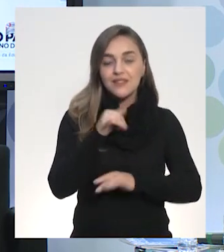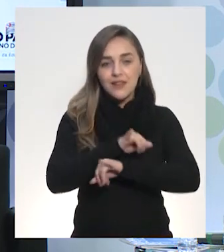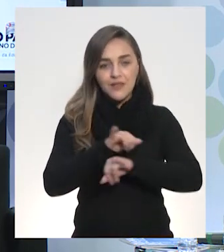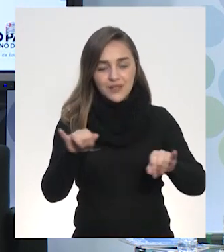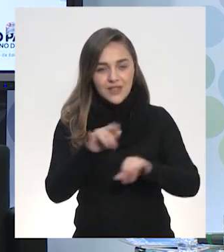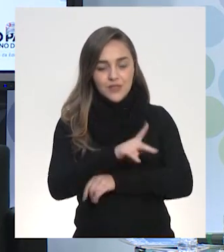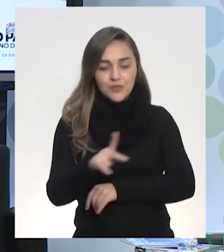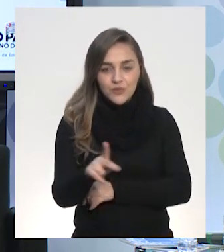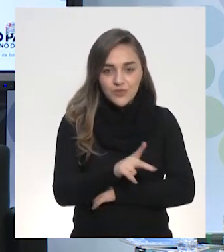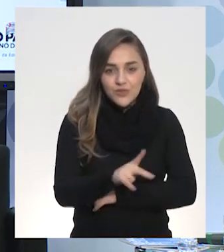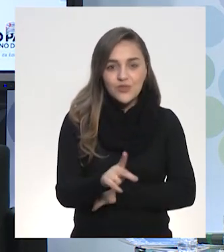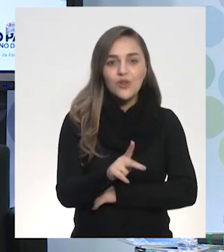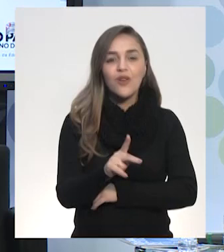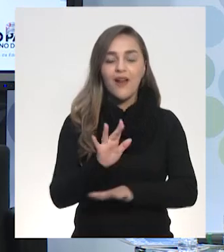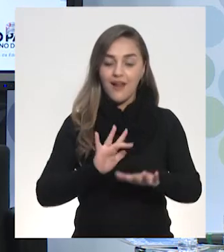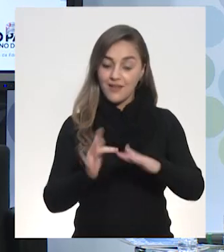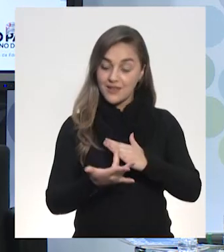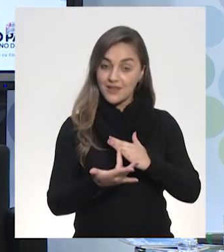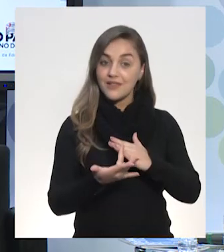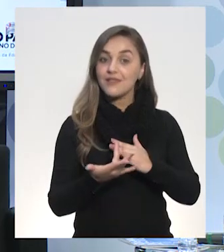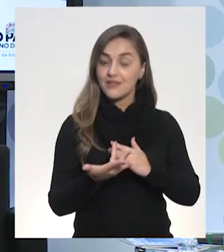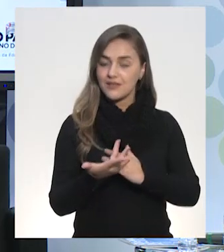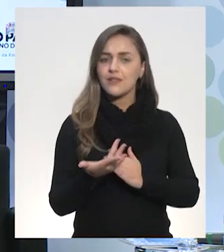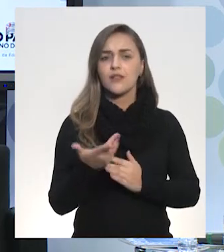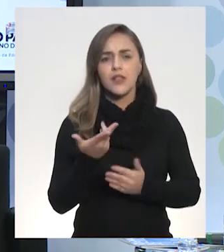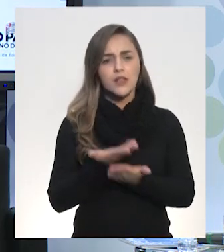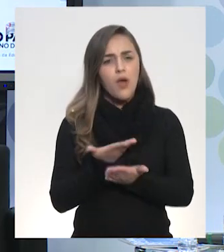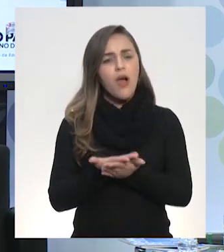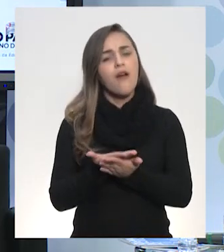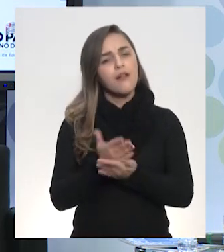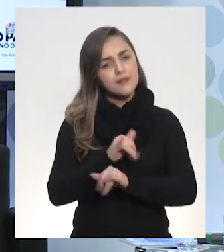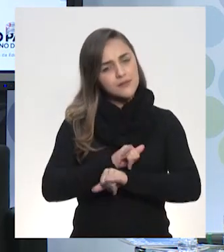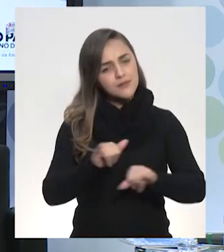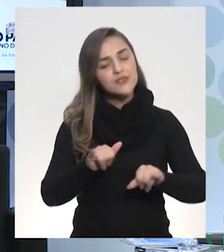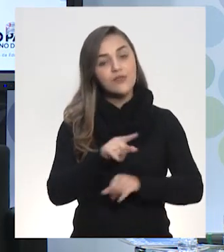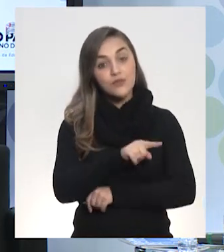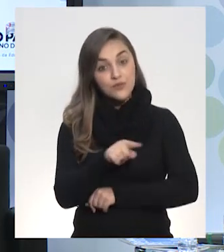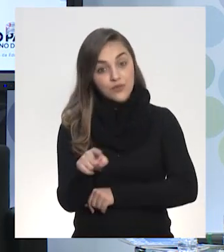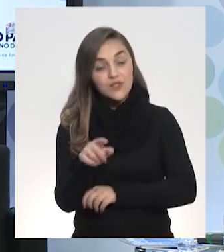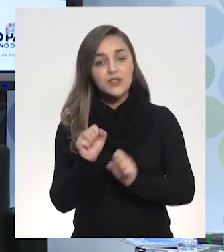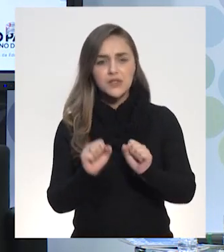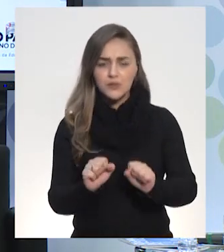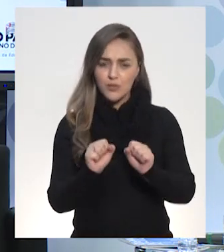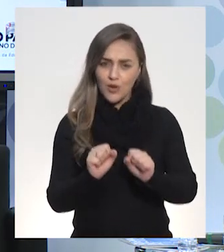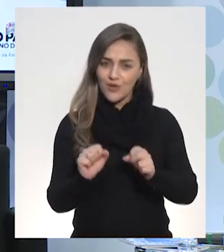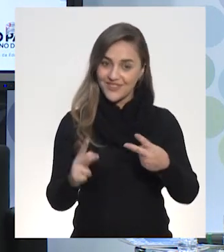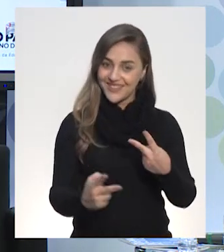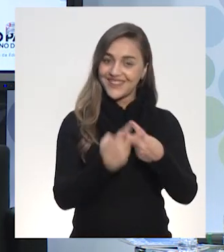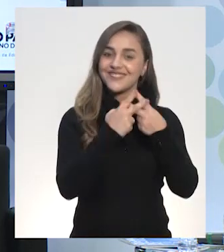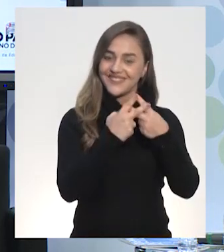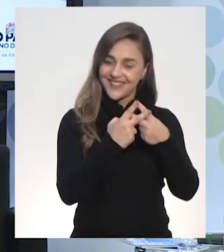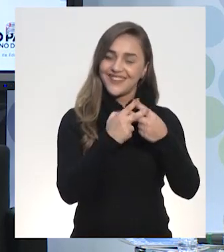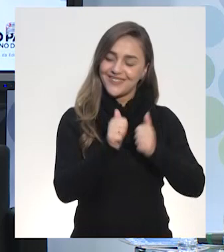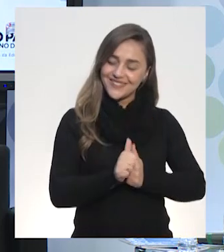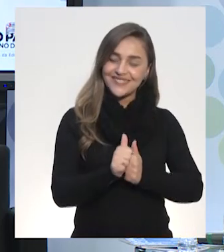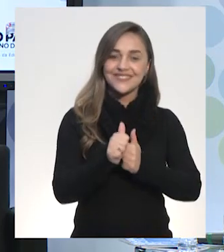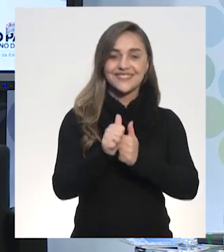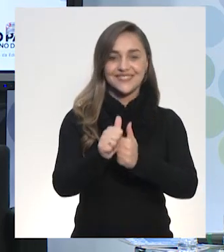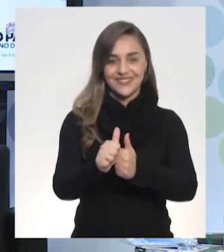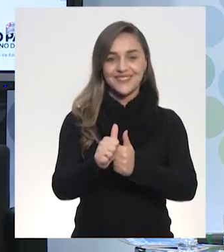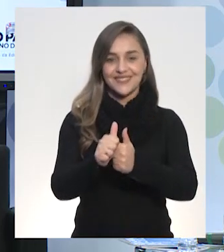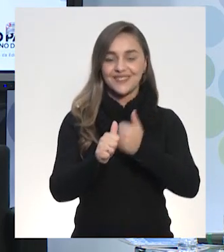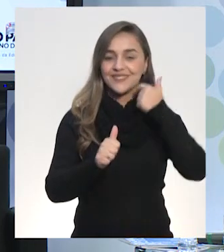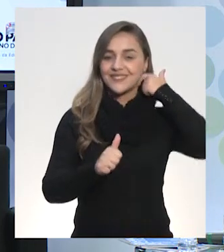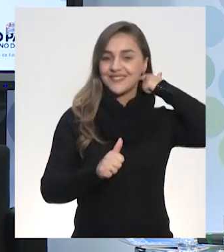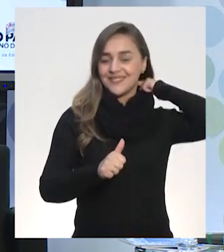sociais, né? E aí, a gente sempre fala toda a aula, né? Que vocês podem colocar lá a hashtag e a gente sempre acompanha, a gente dá aquela